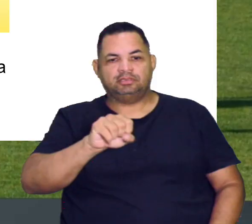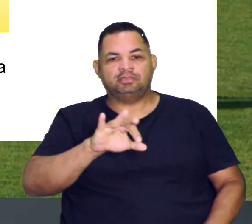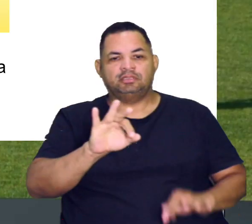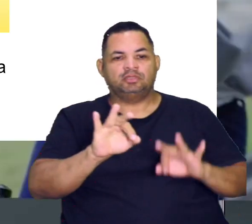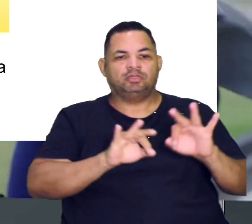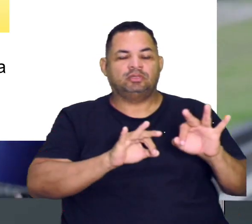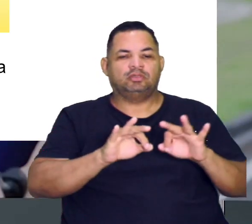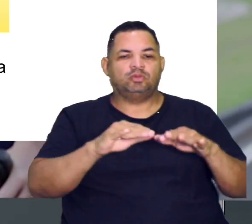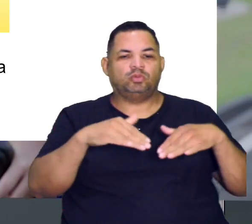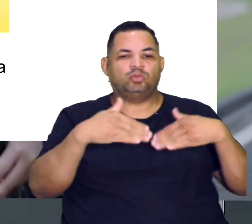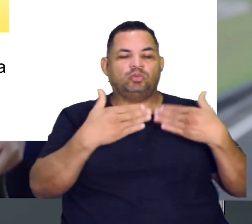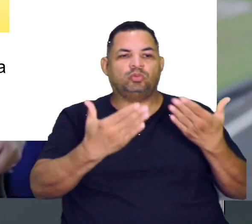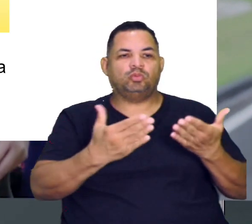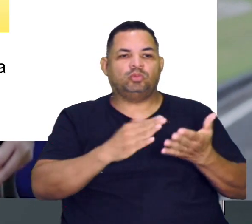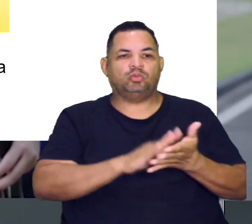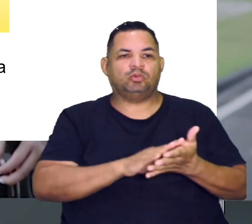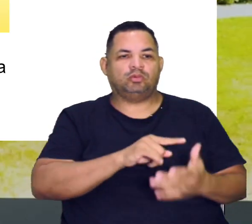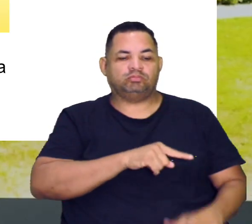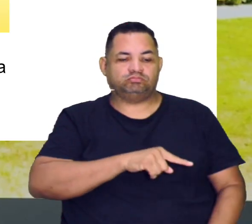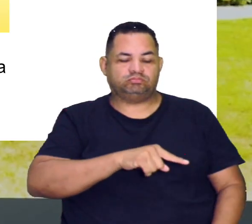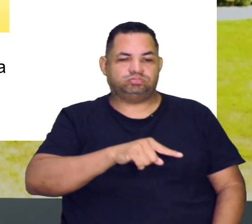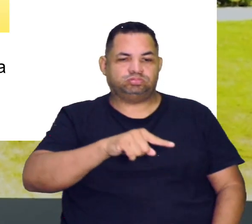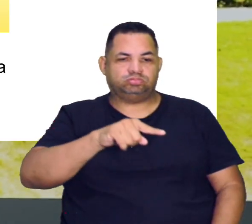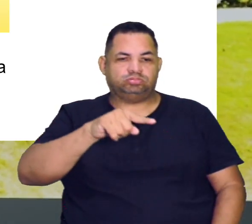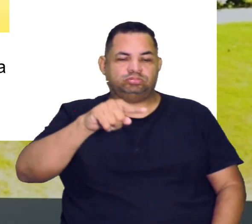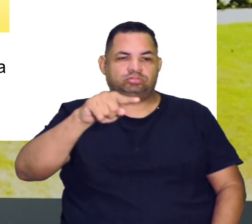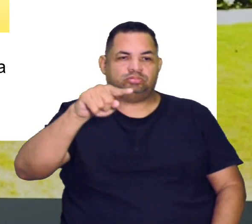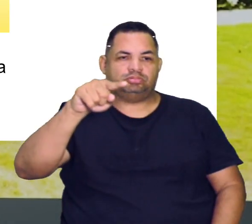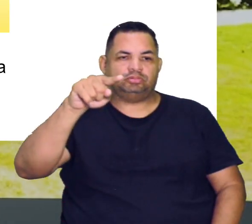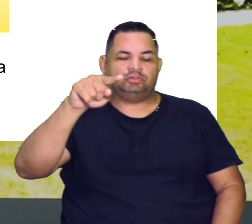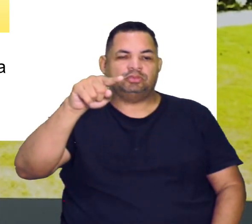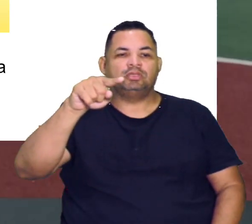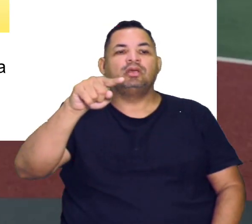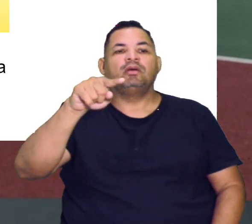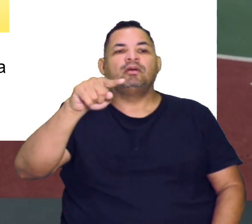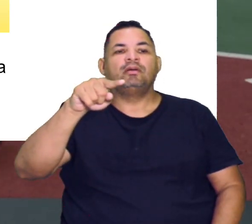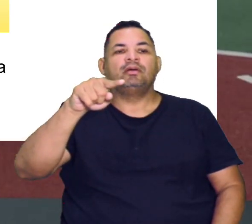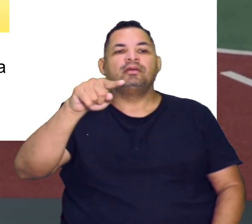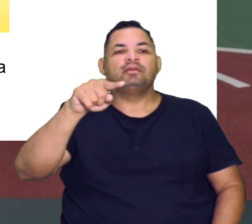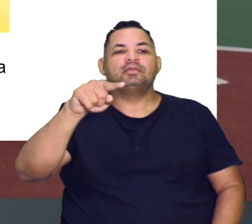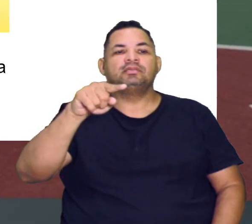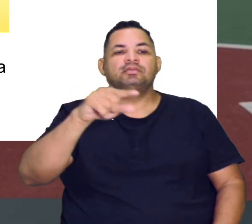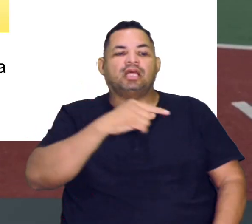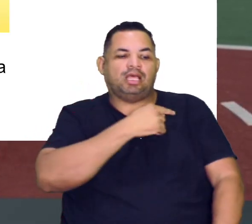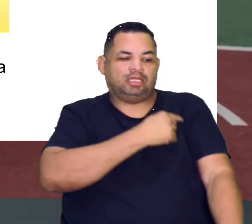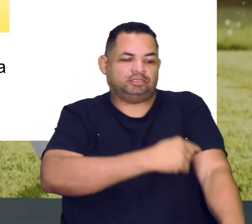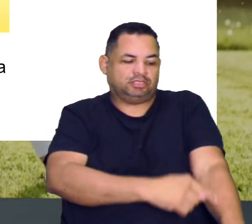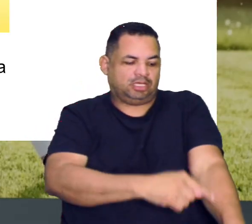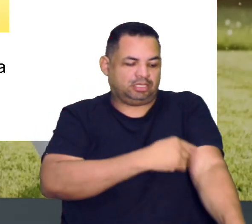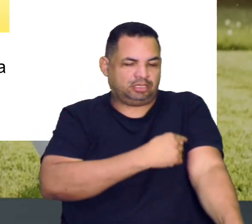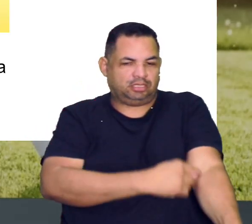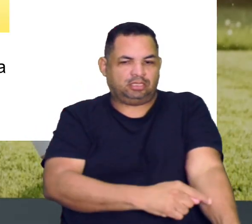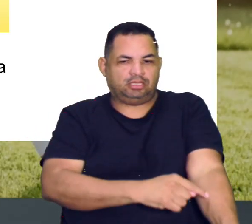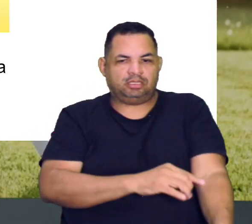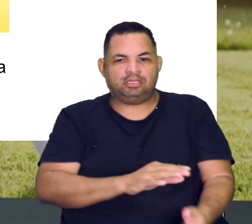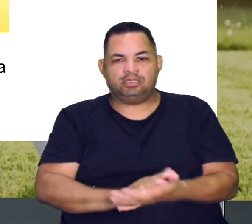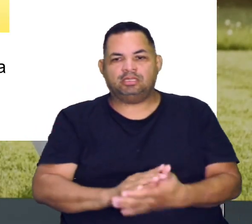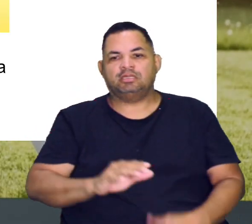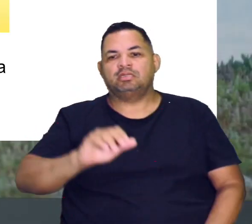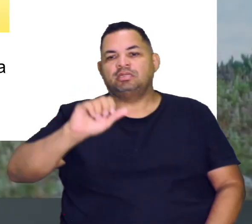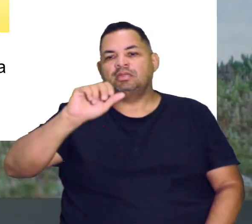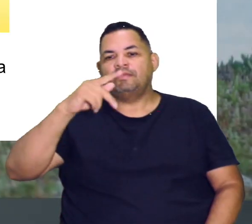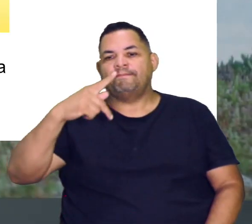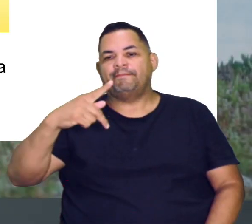ela vai ser quando houver aí essa elevação dessa pressão nas artérias, e a pressão